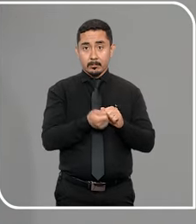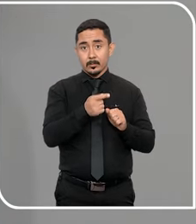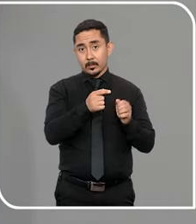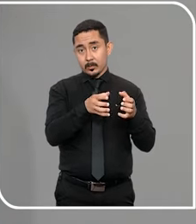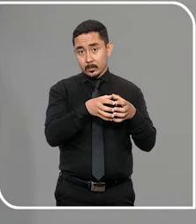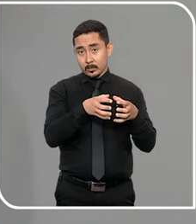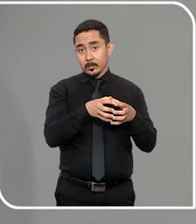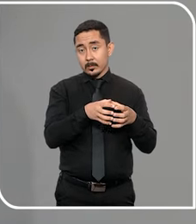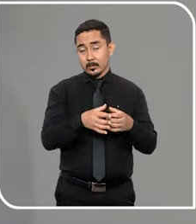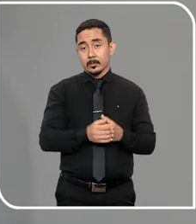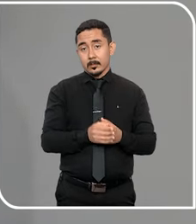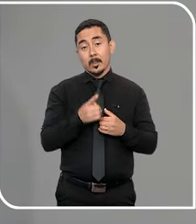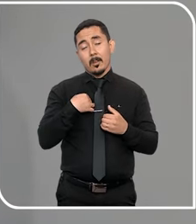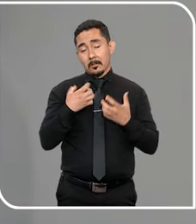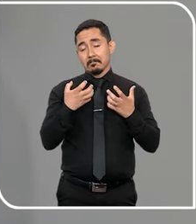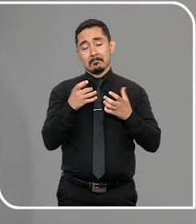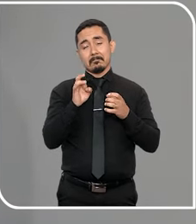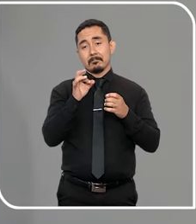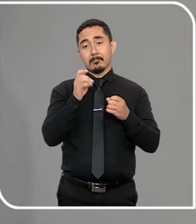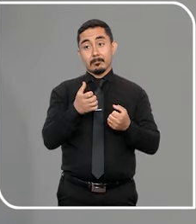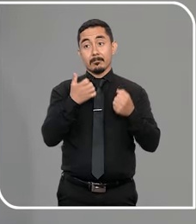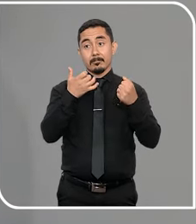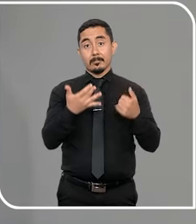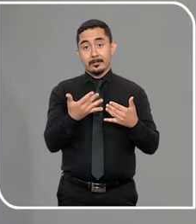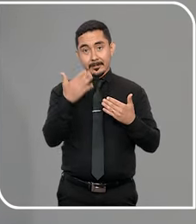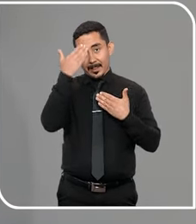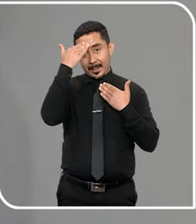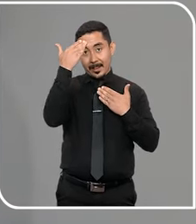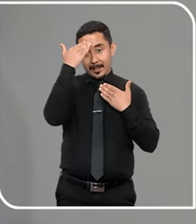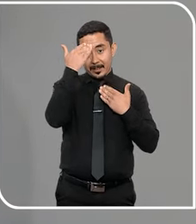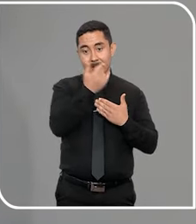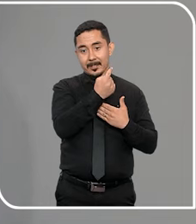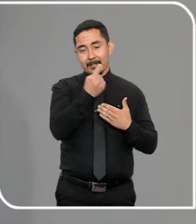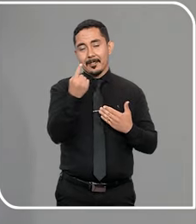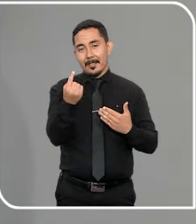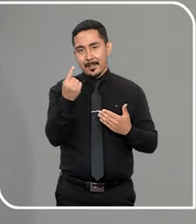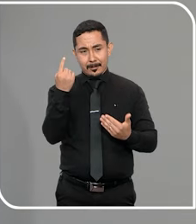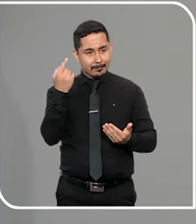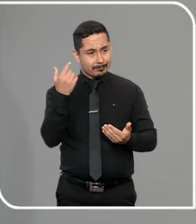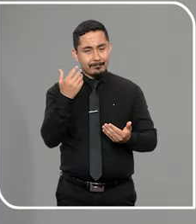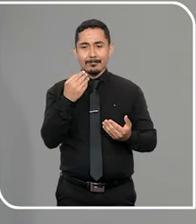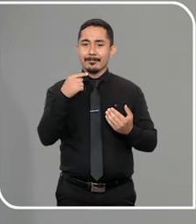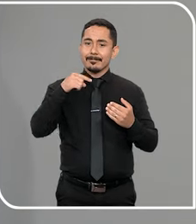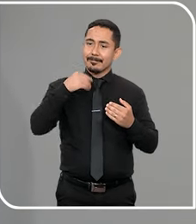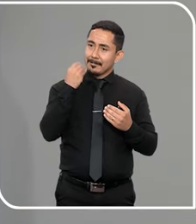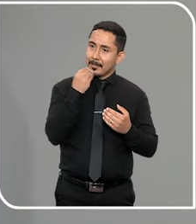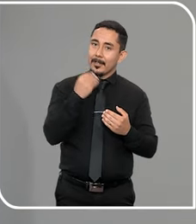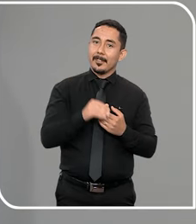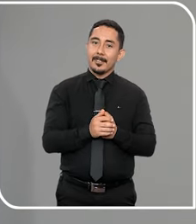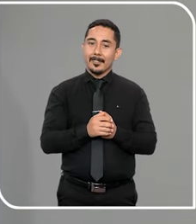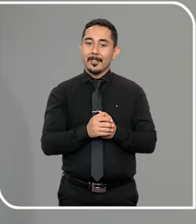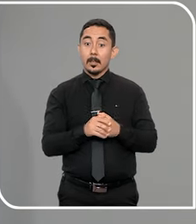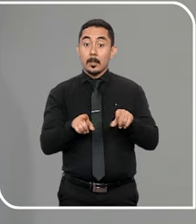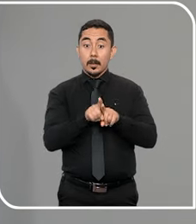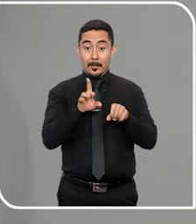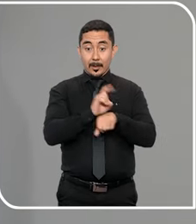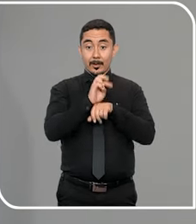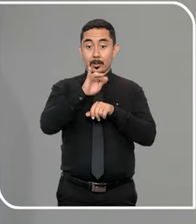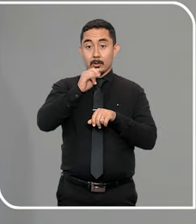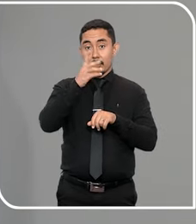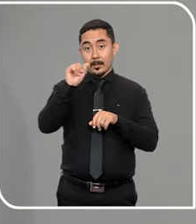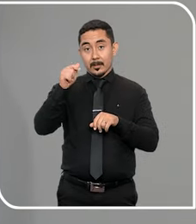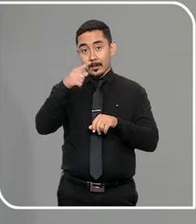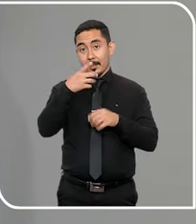adequada num grupo então é isso que eu queria falar hoje para vocês e agradecer demais essa oportunidade agora a